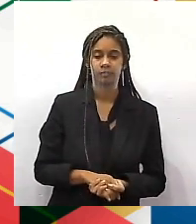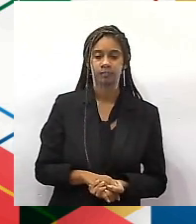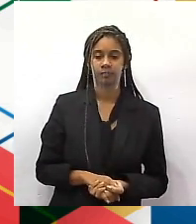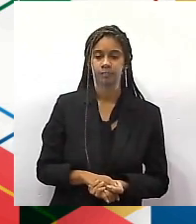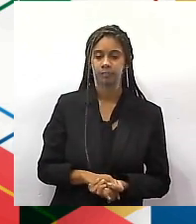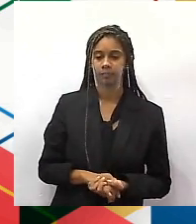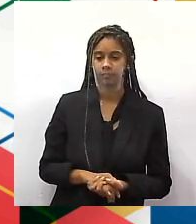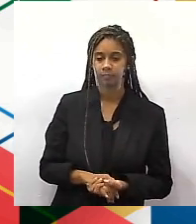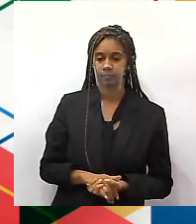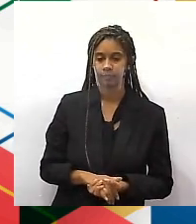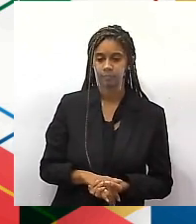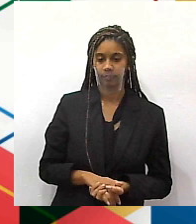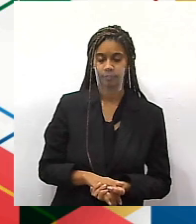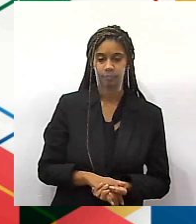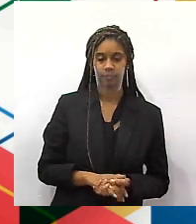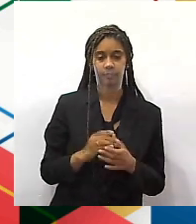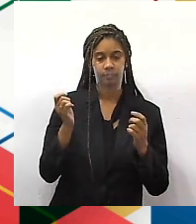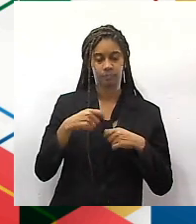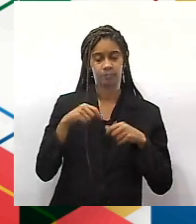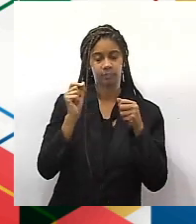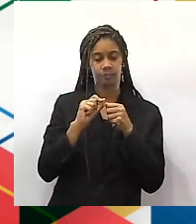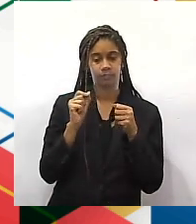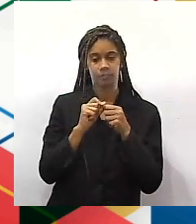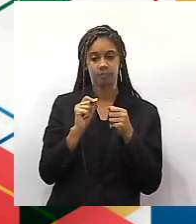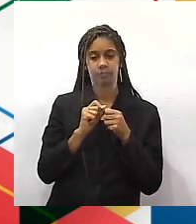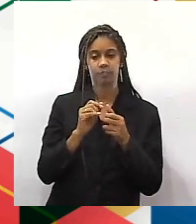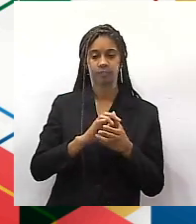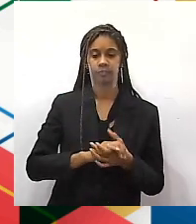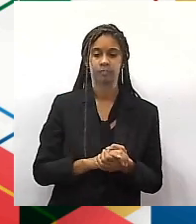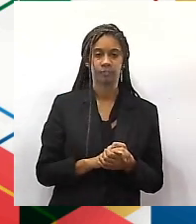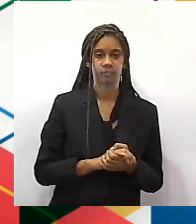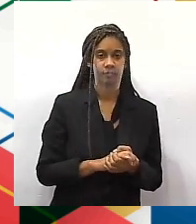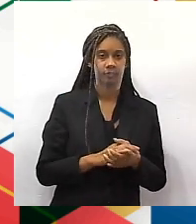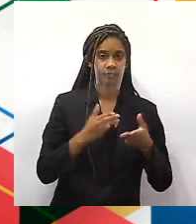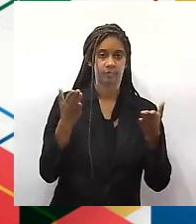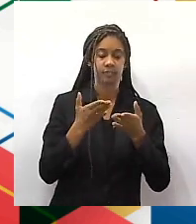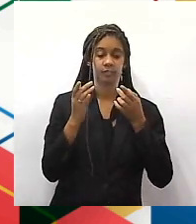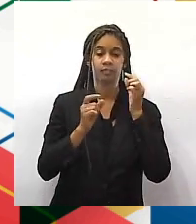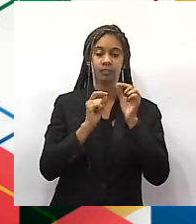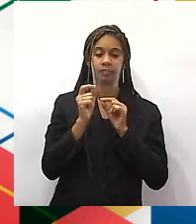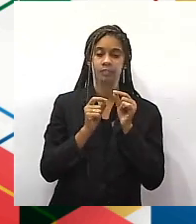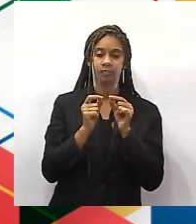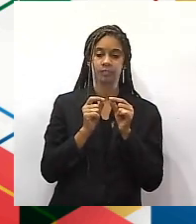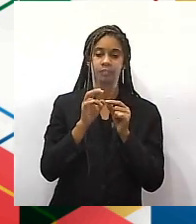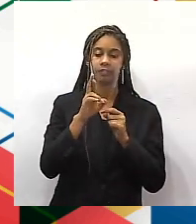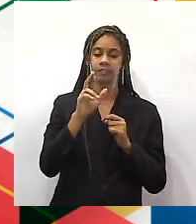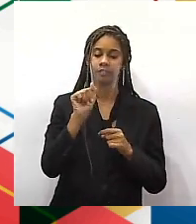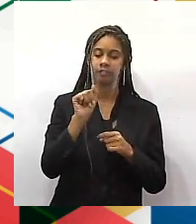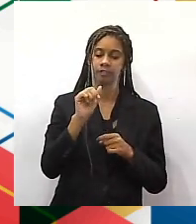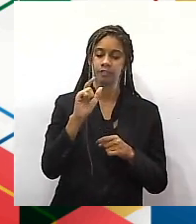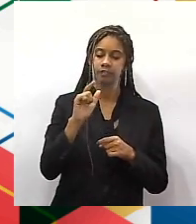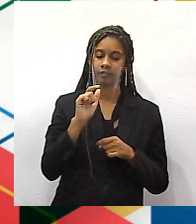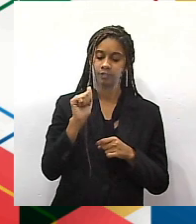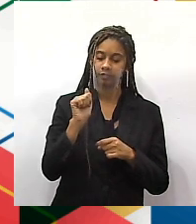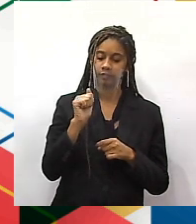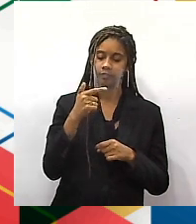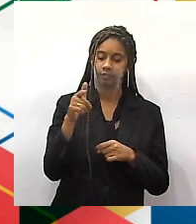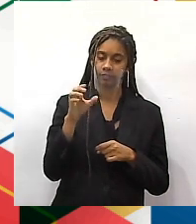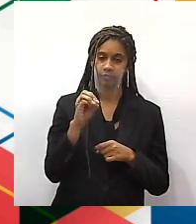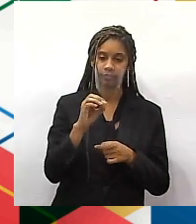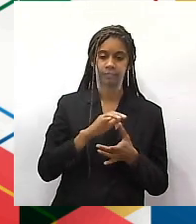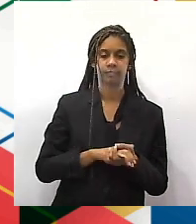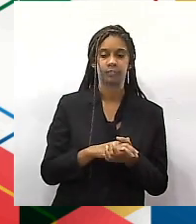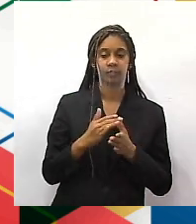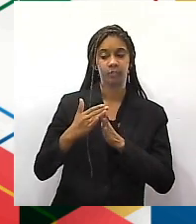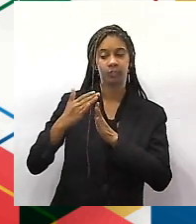ali, E agora eu posso fazer a razão com o segmento grande para o pequeno